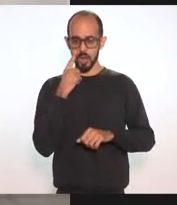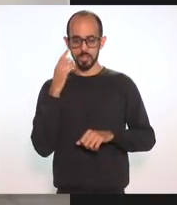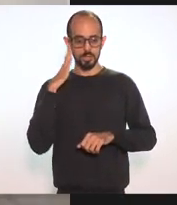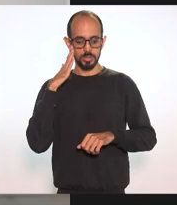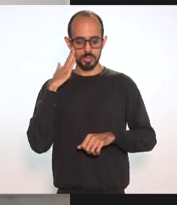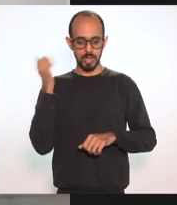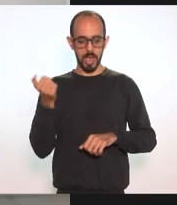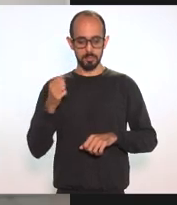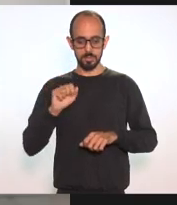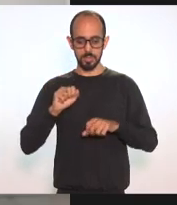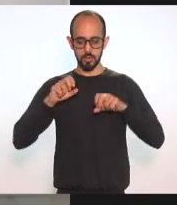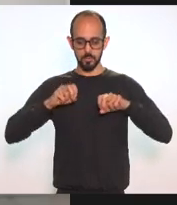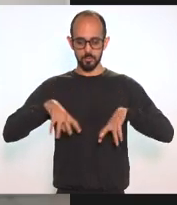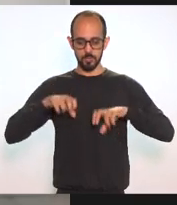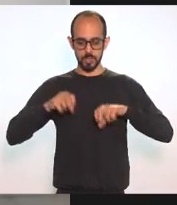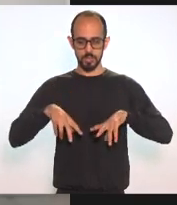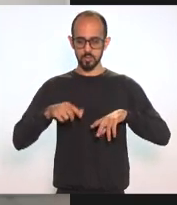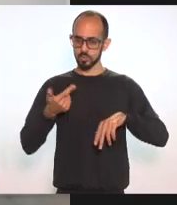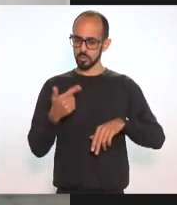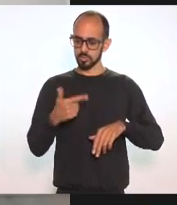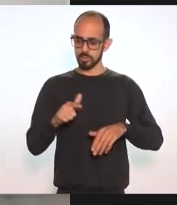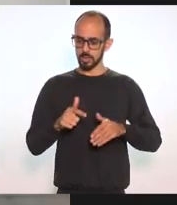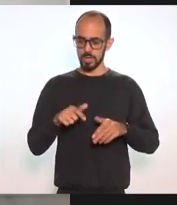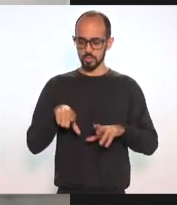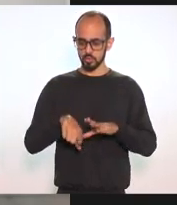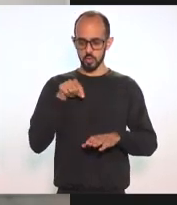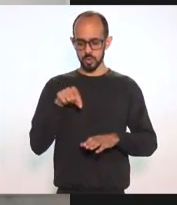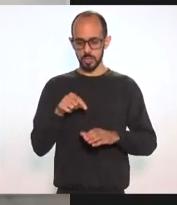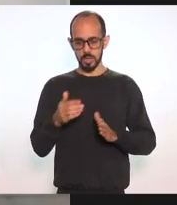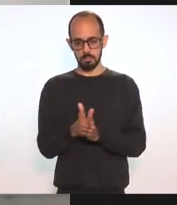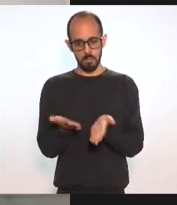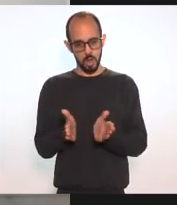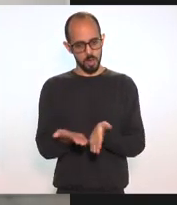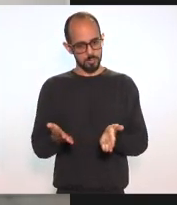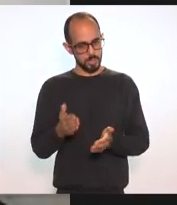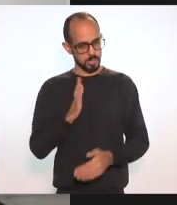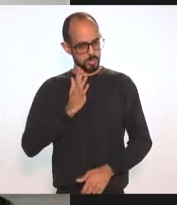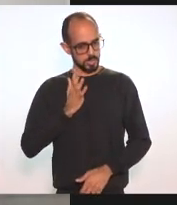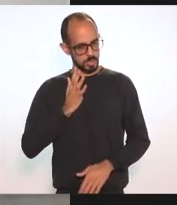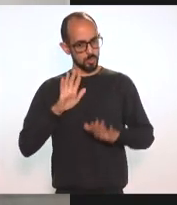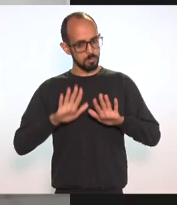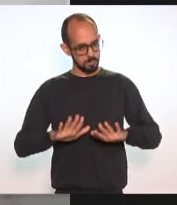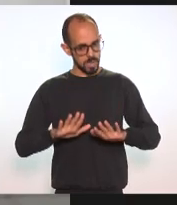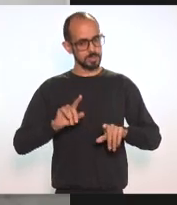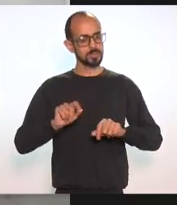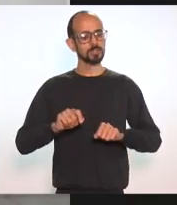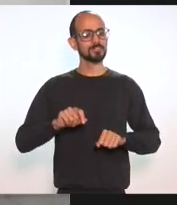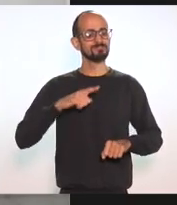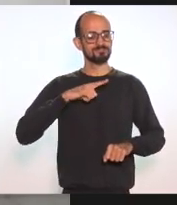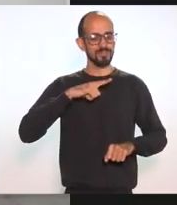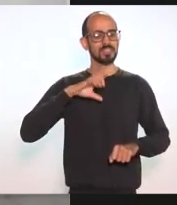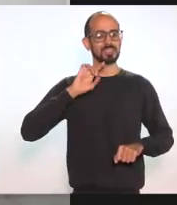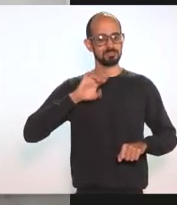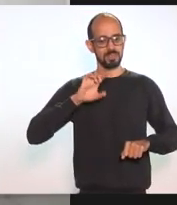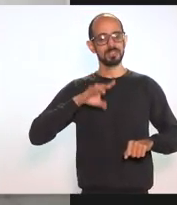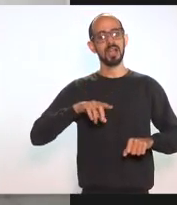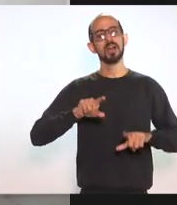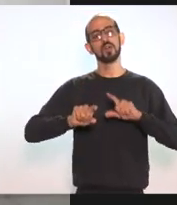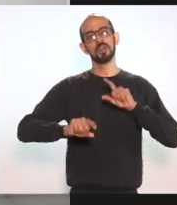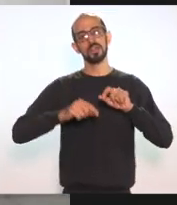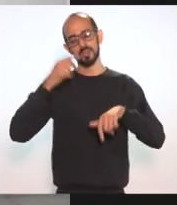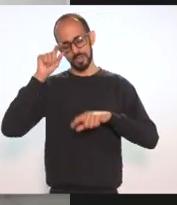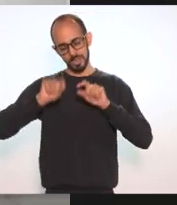não define classe social, ele não define cor, ele não define raça, mas é essencialmente nas pessoas mais